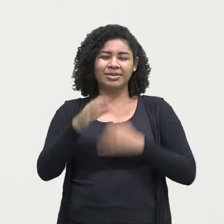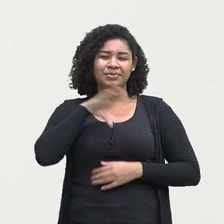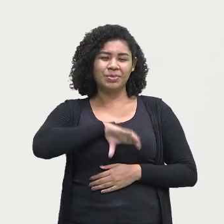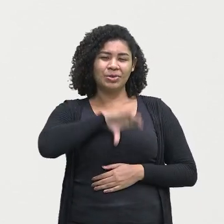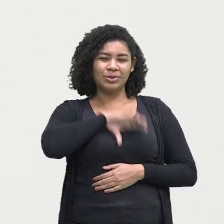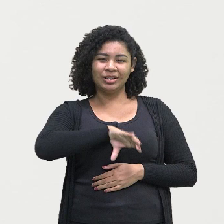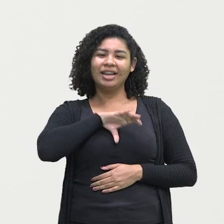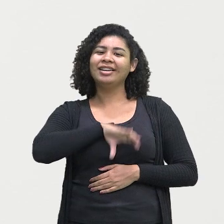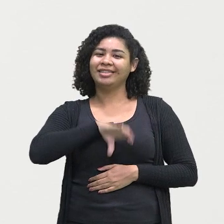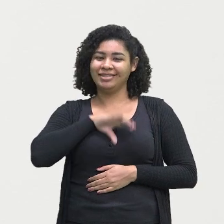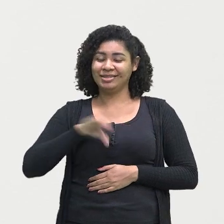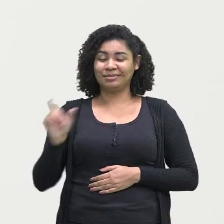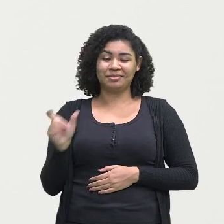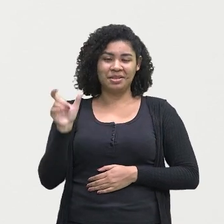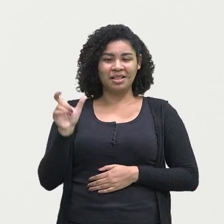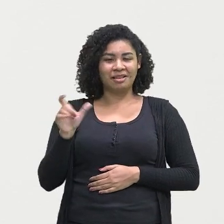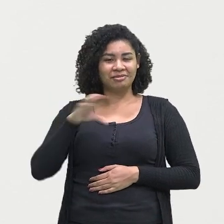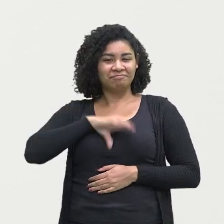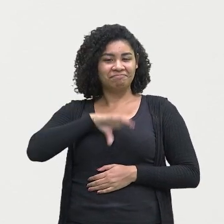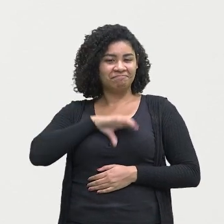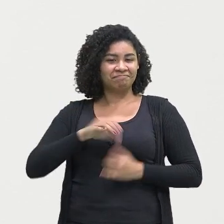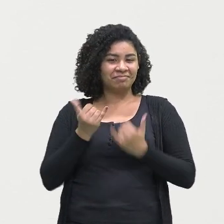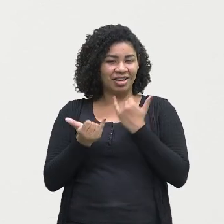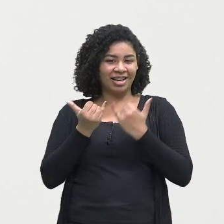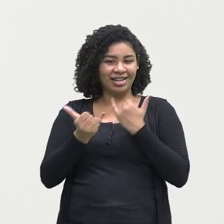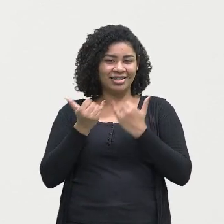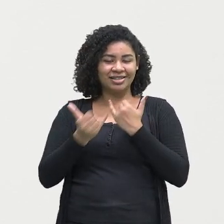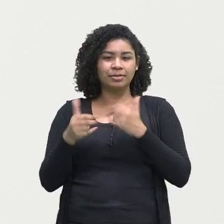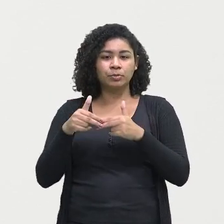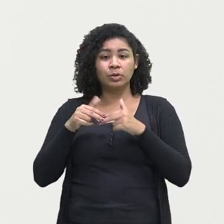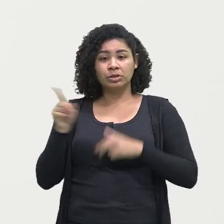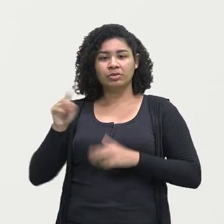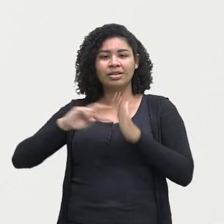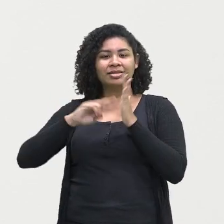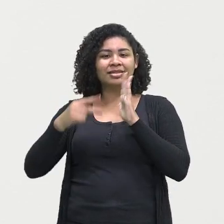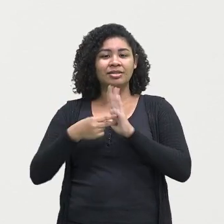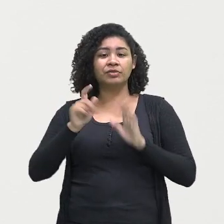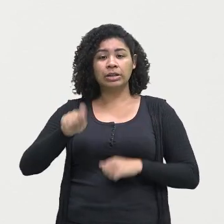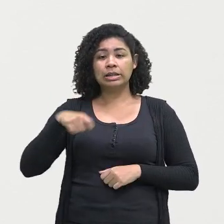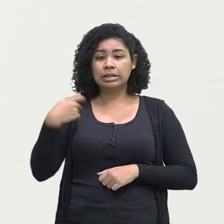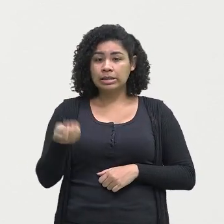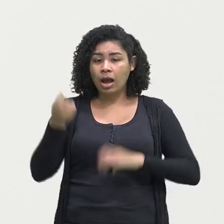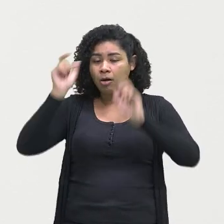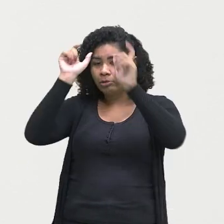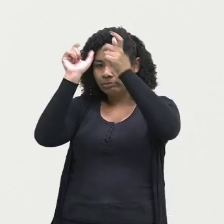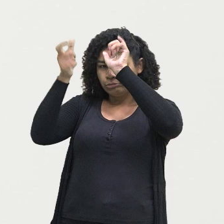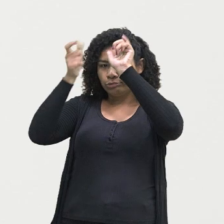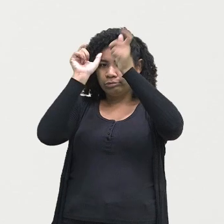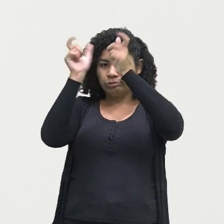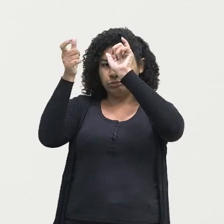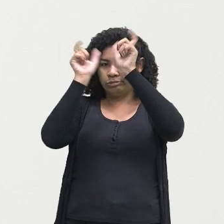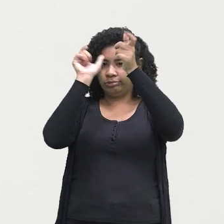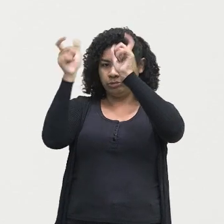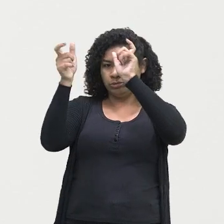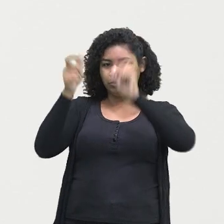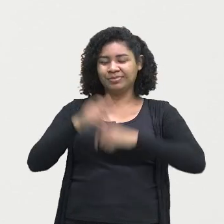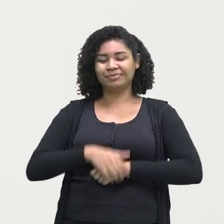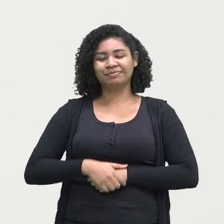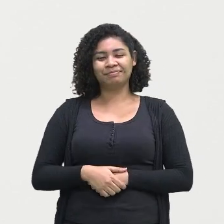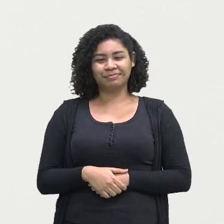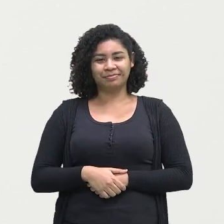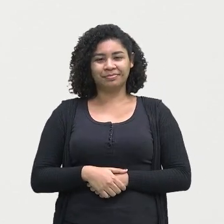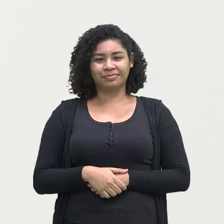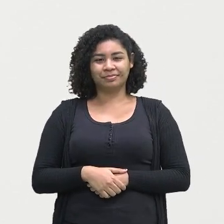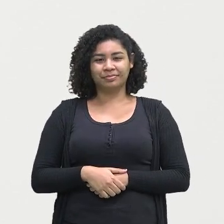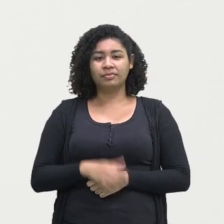língua portuguesa. Então, essa palavra aqui significa síndrome mesmo, não é? Então, mais